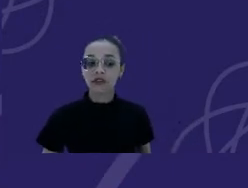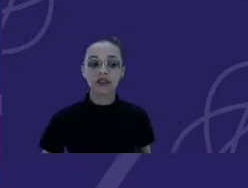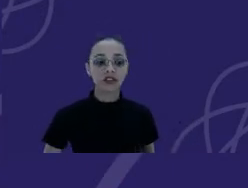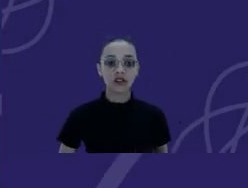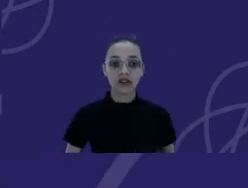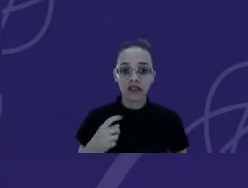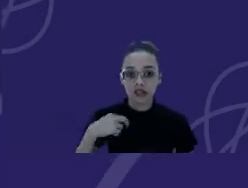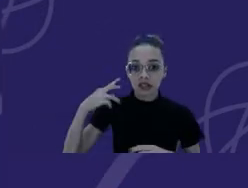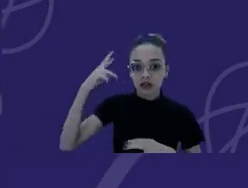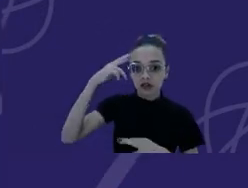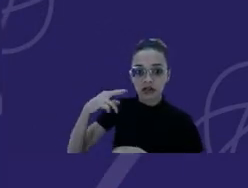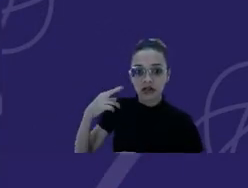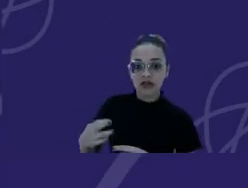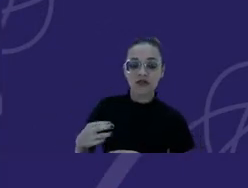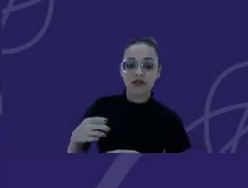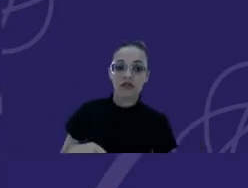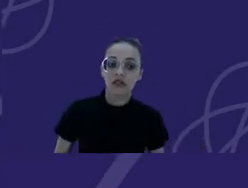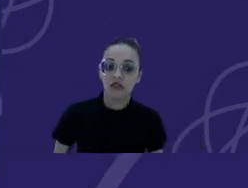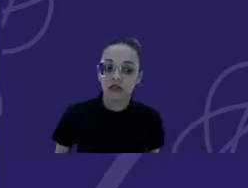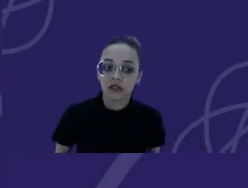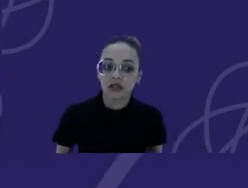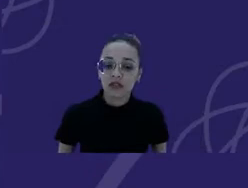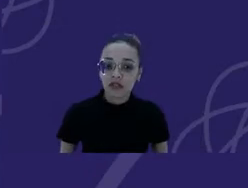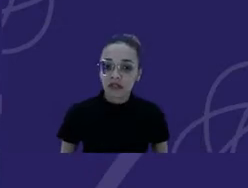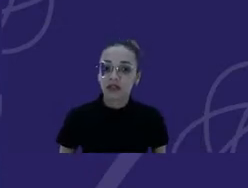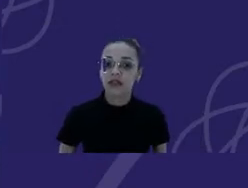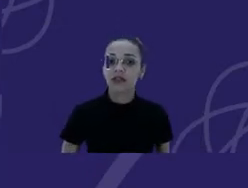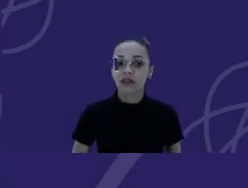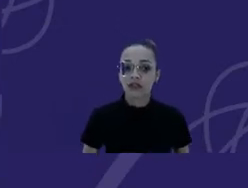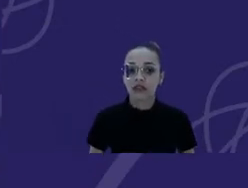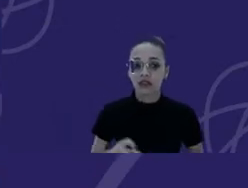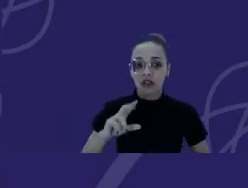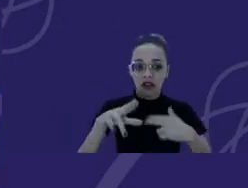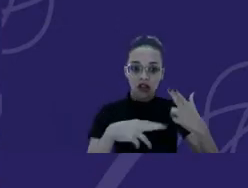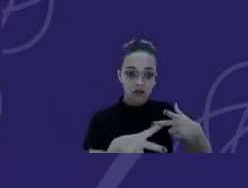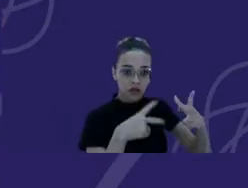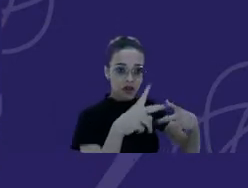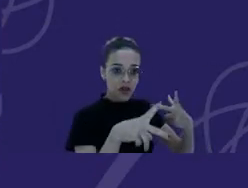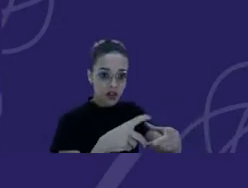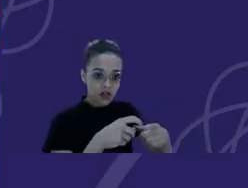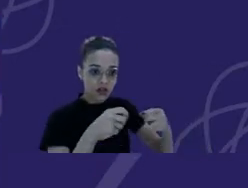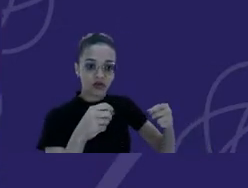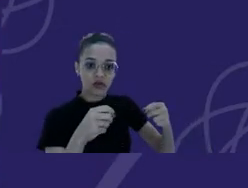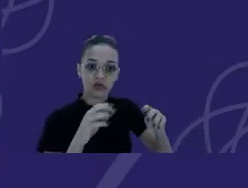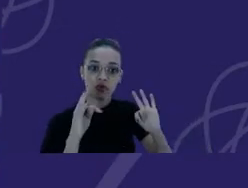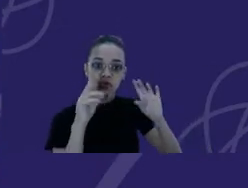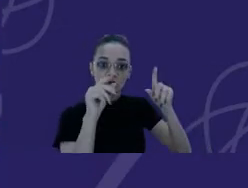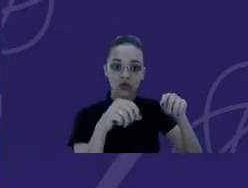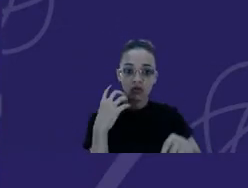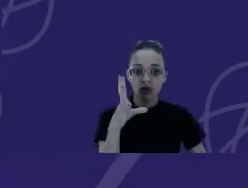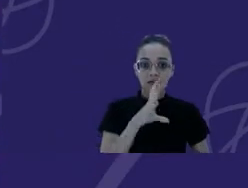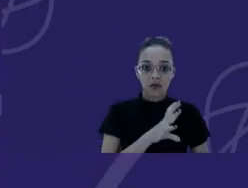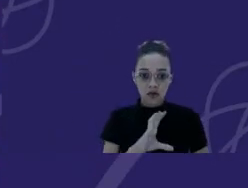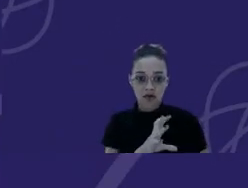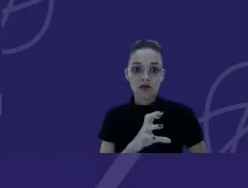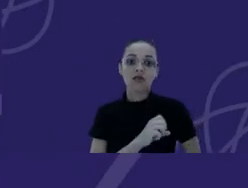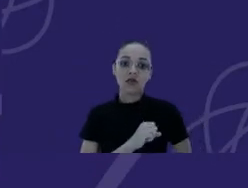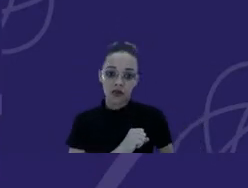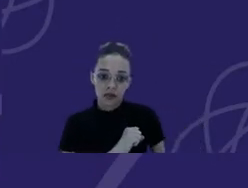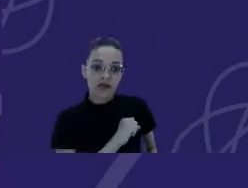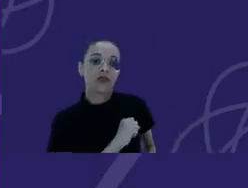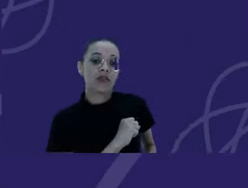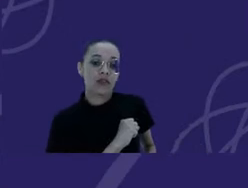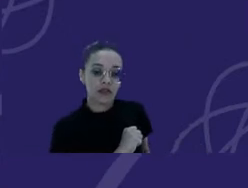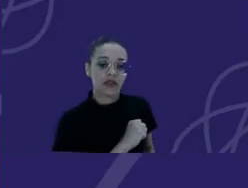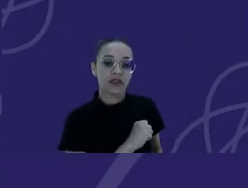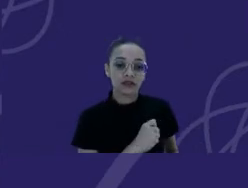se embaraçou, caiu no laço do nosso amor. É que